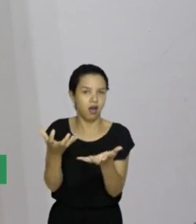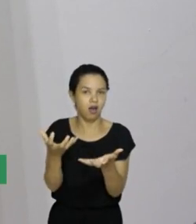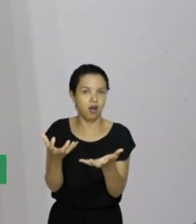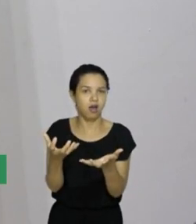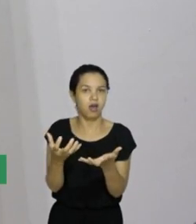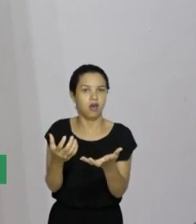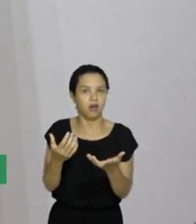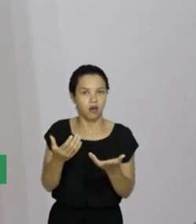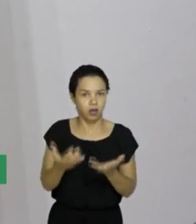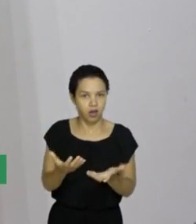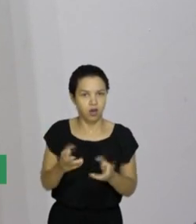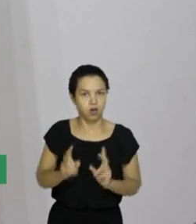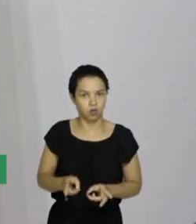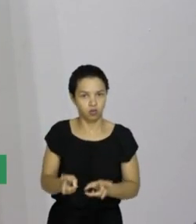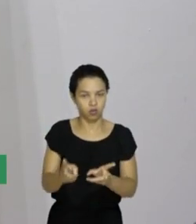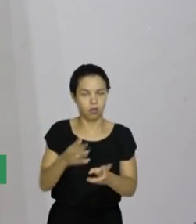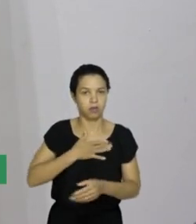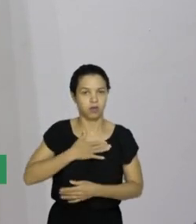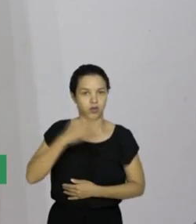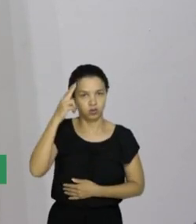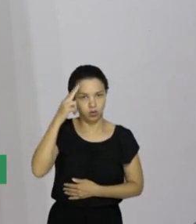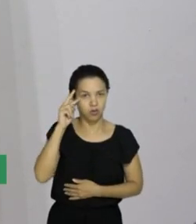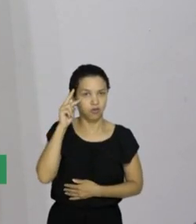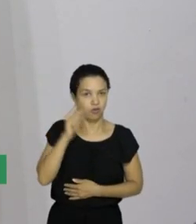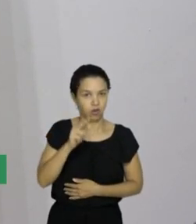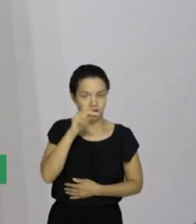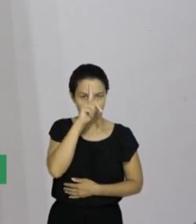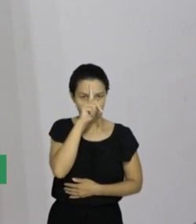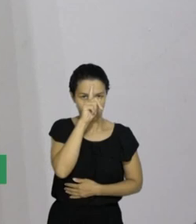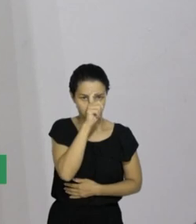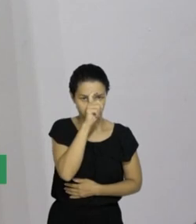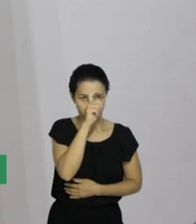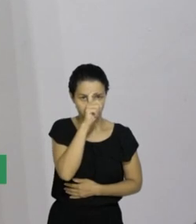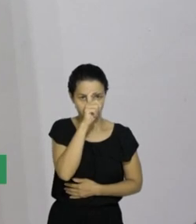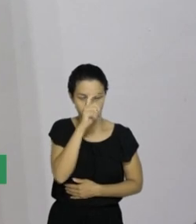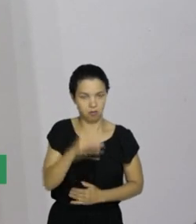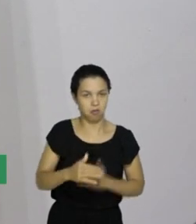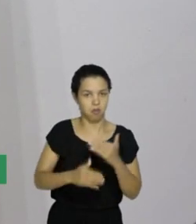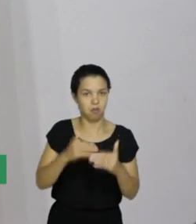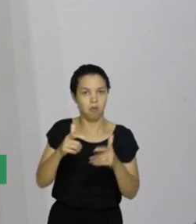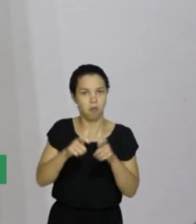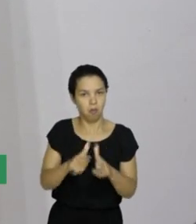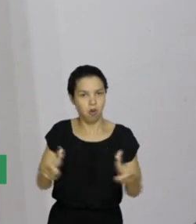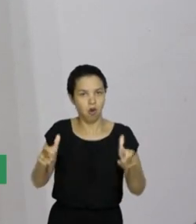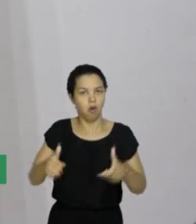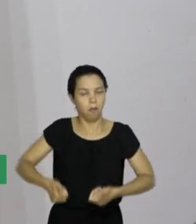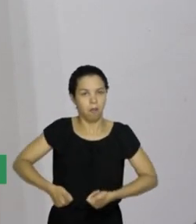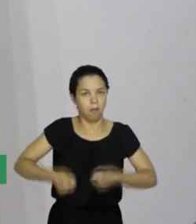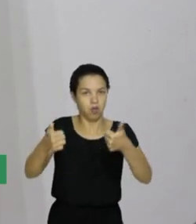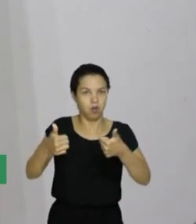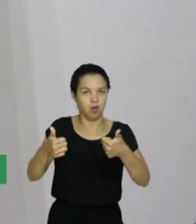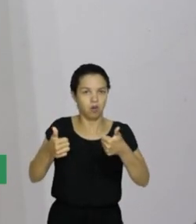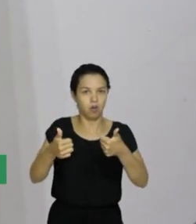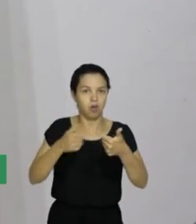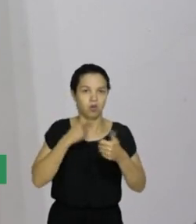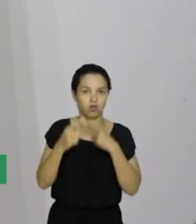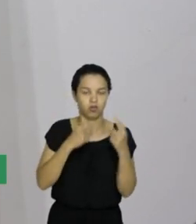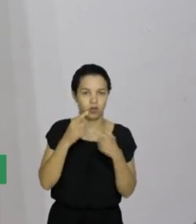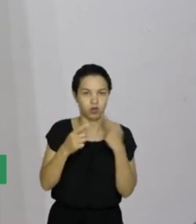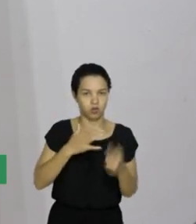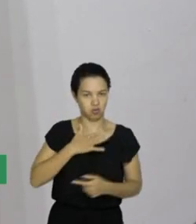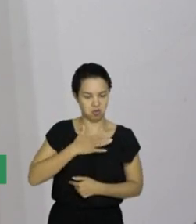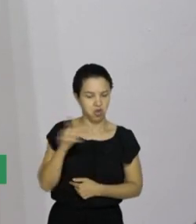chegar lá meu sonho é ver Hospital misericórdia cada vez maior e melhor não duvido de mim